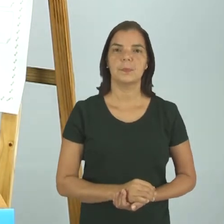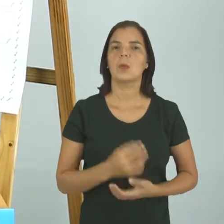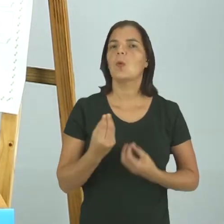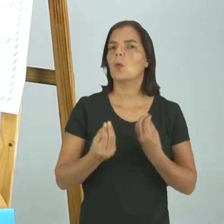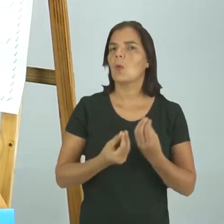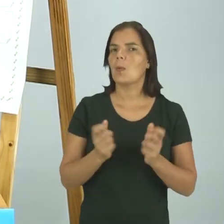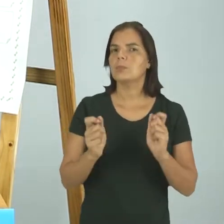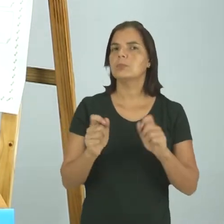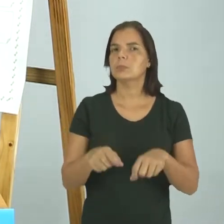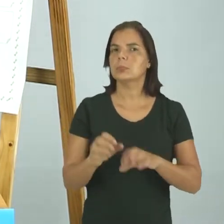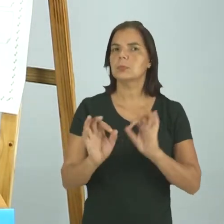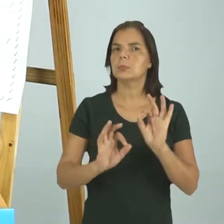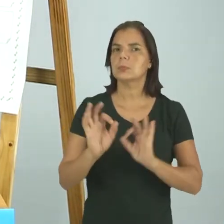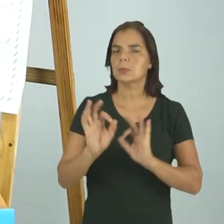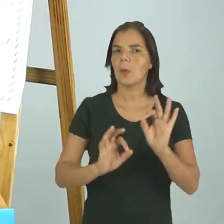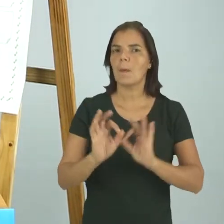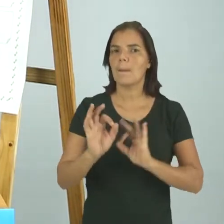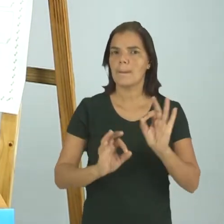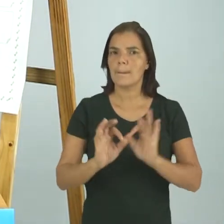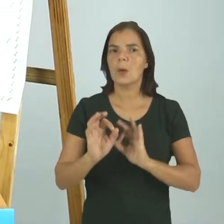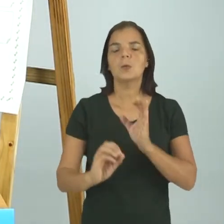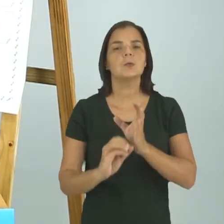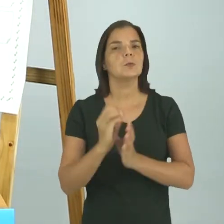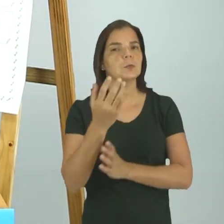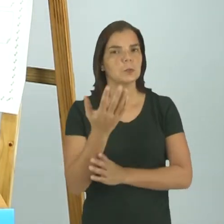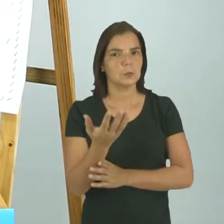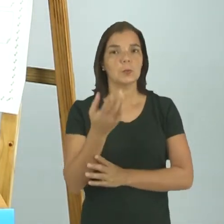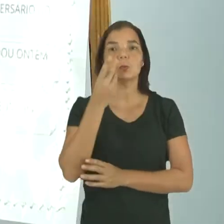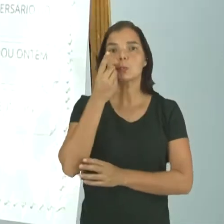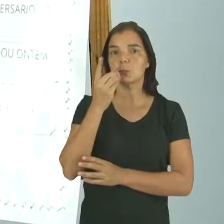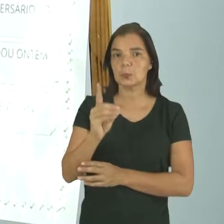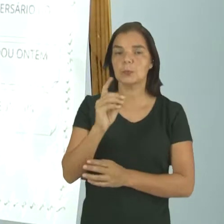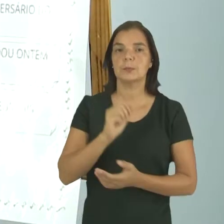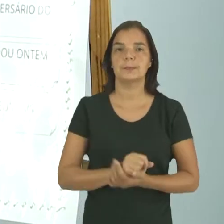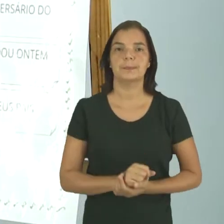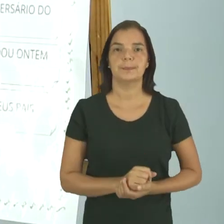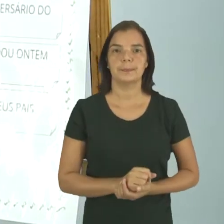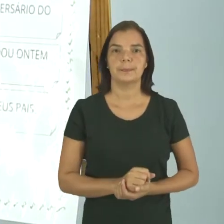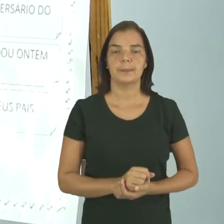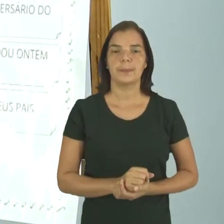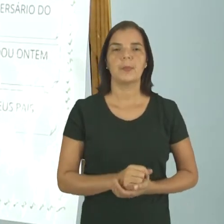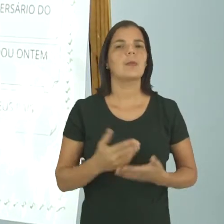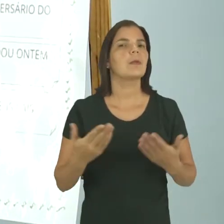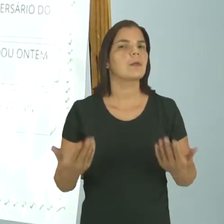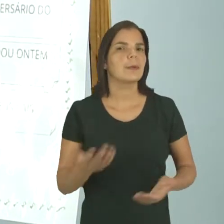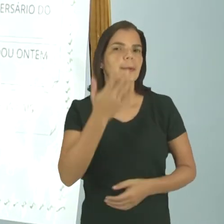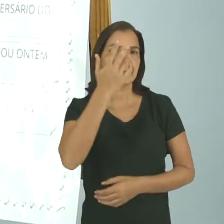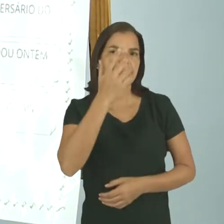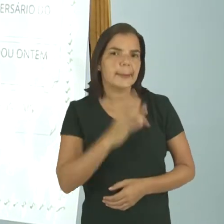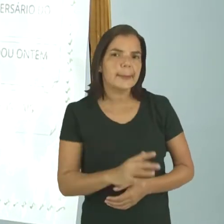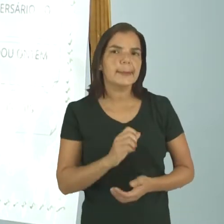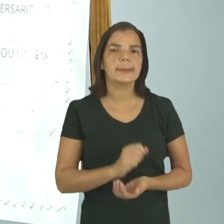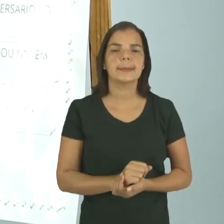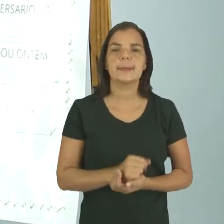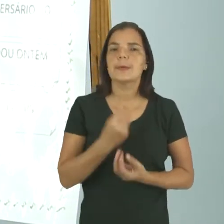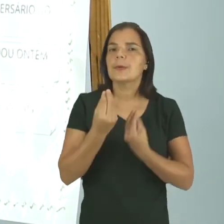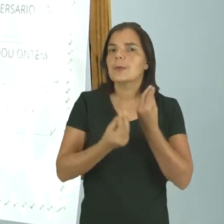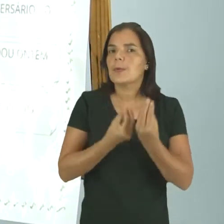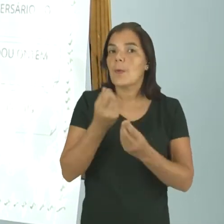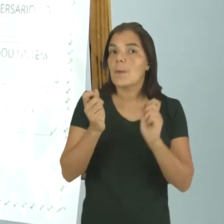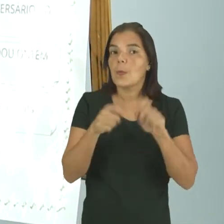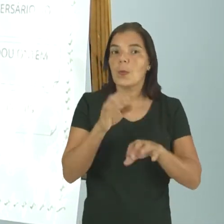Como podemos fazer para organizar os acontecimentos do dia? E aí, crianças, como nós